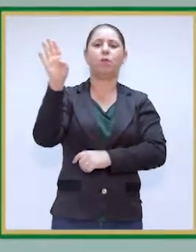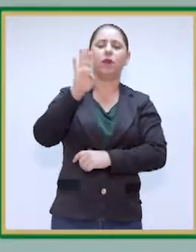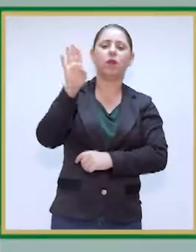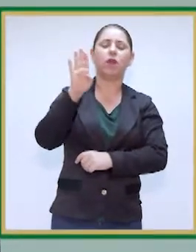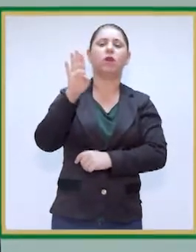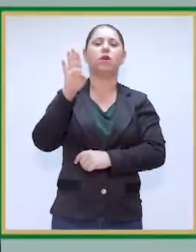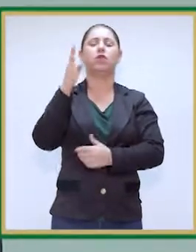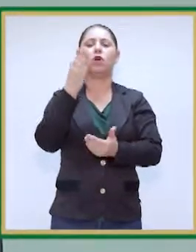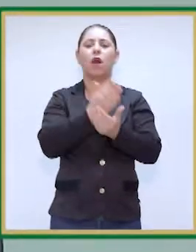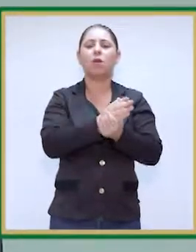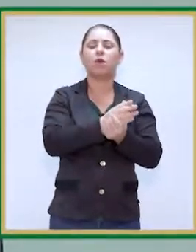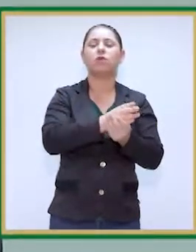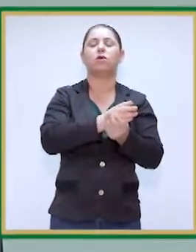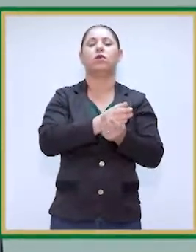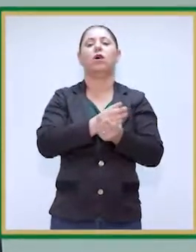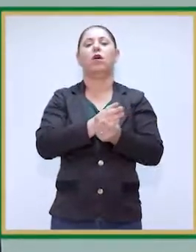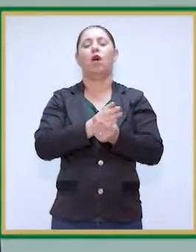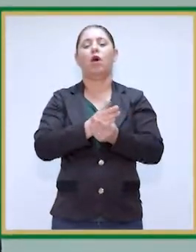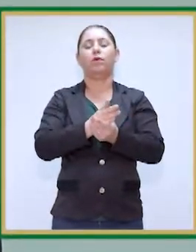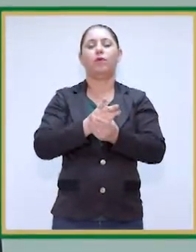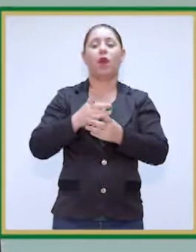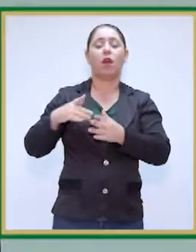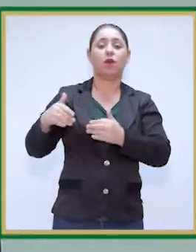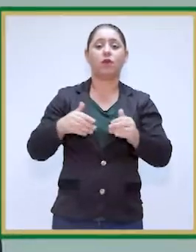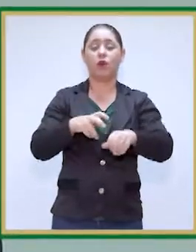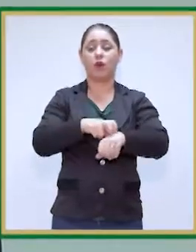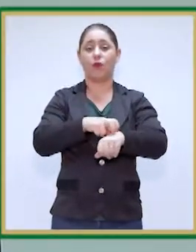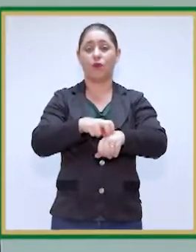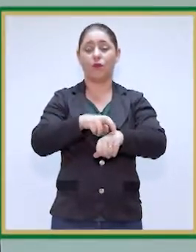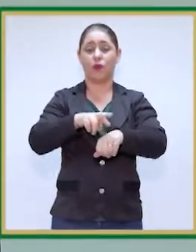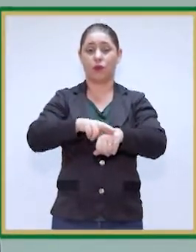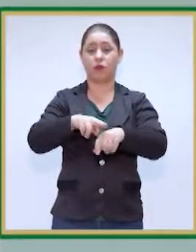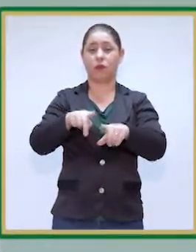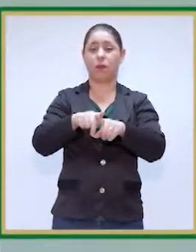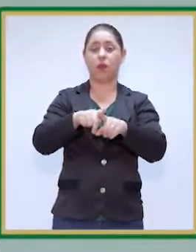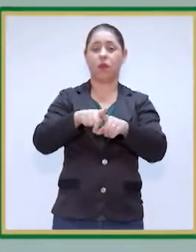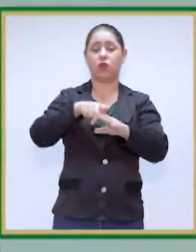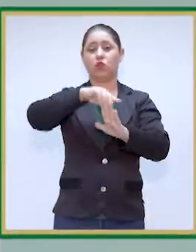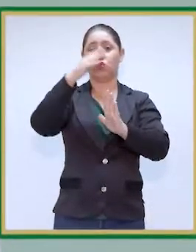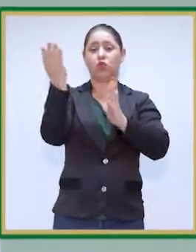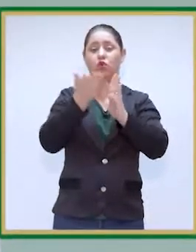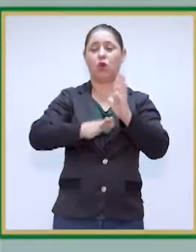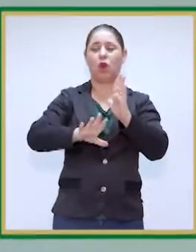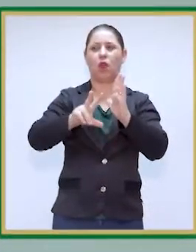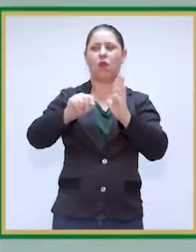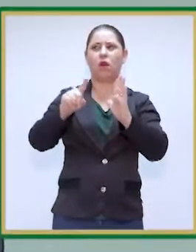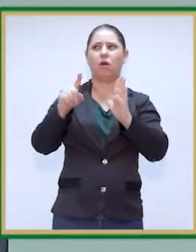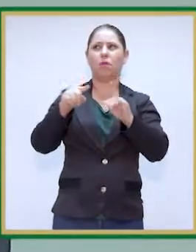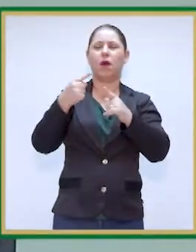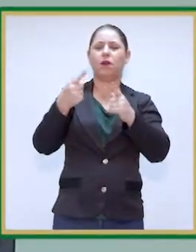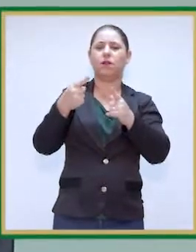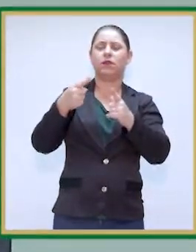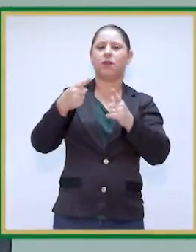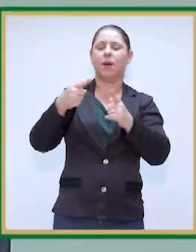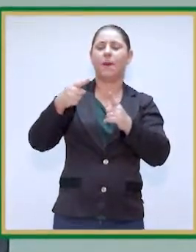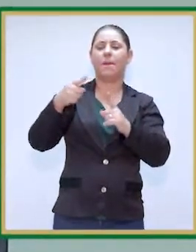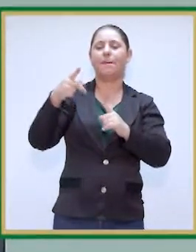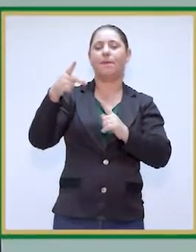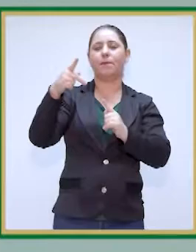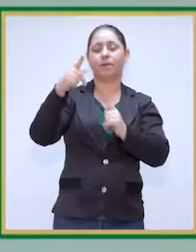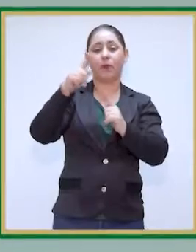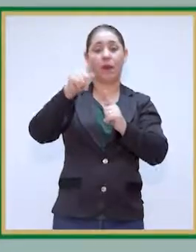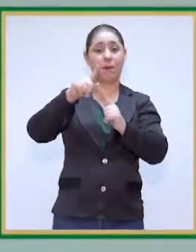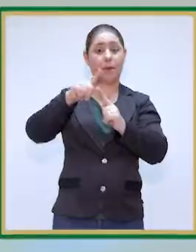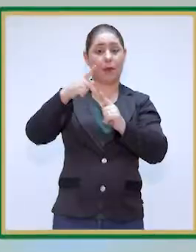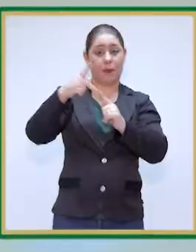Grosso, Sonora na época não, mas Pedro Gomes, que Sonora pertencia a Pedro Gomes, então todas as cidades da região norte